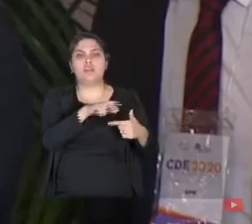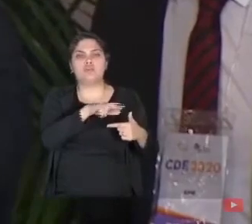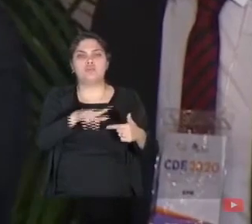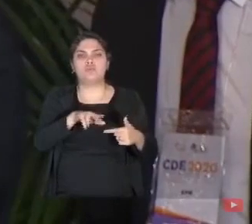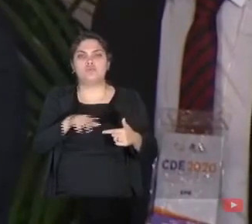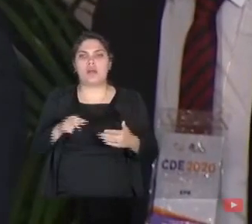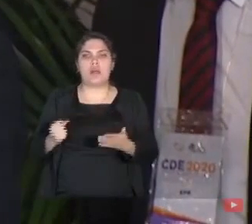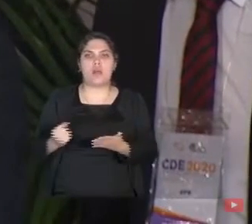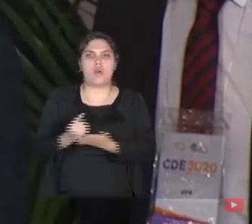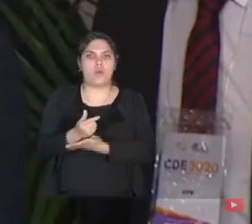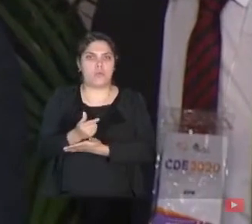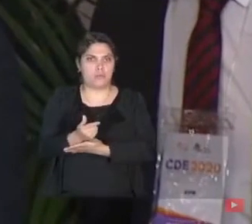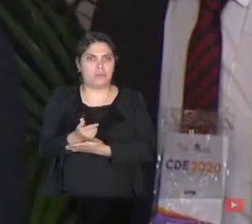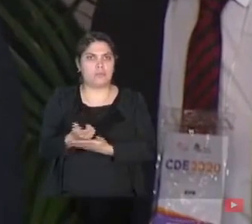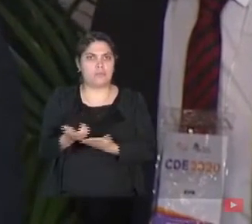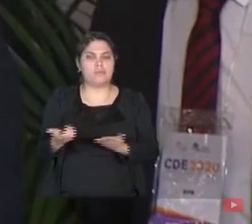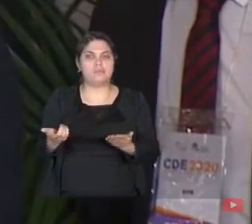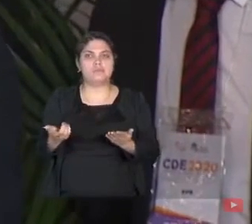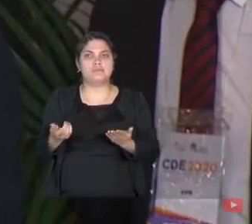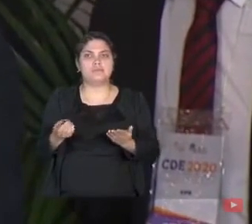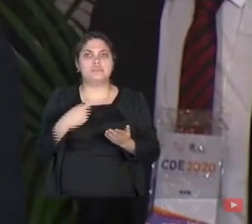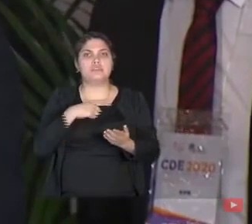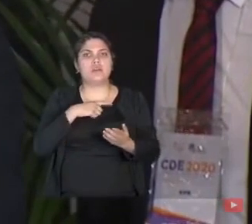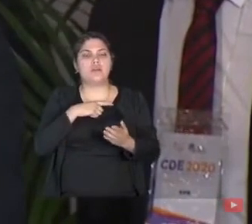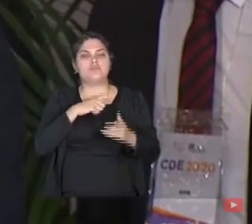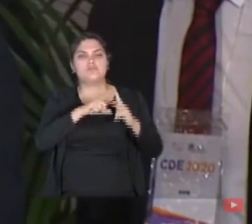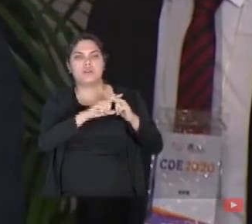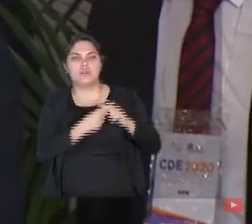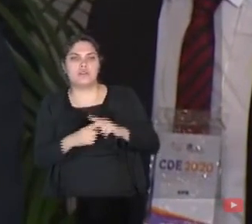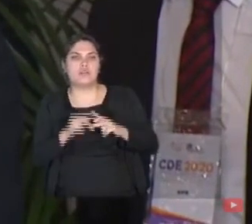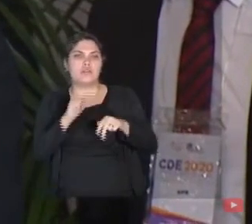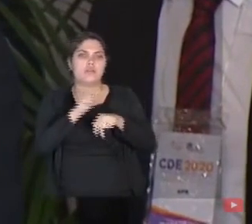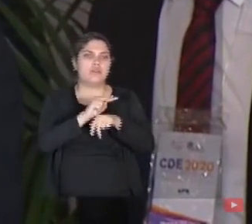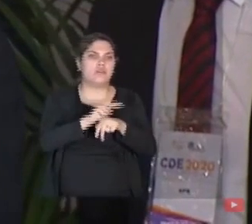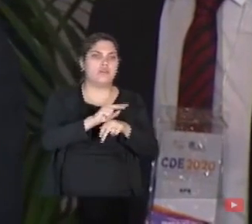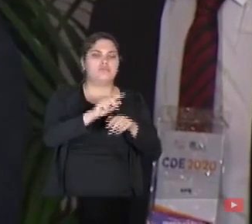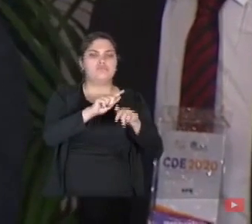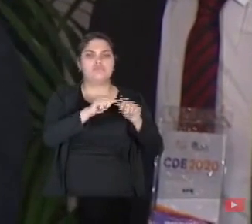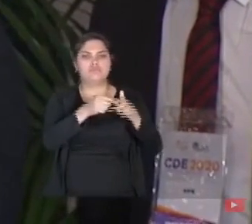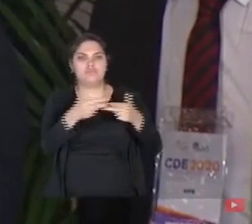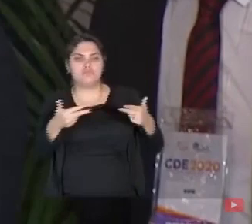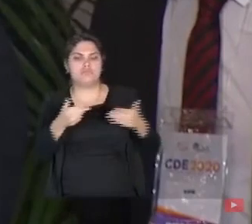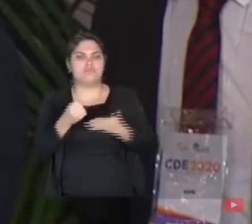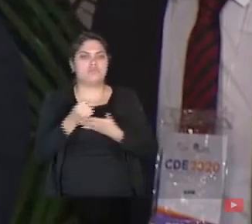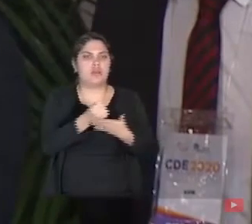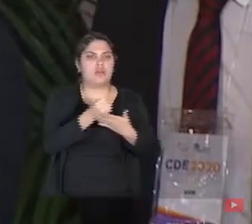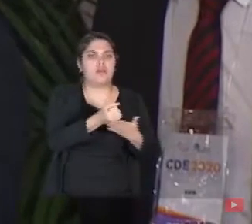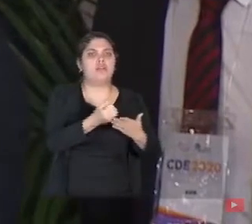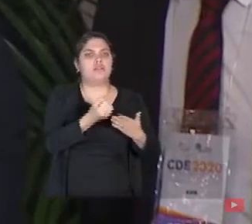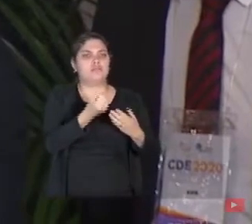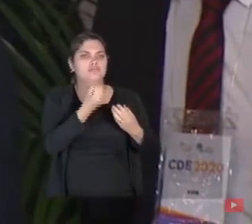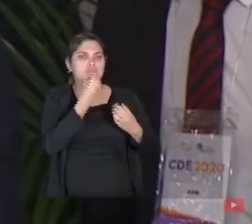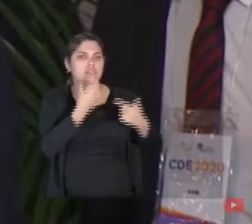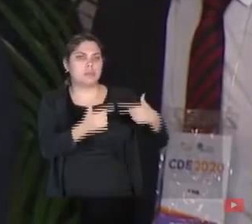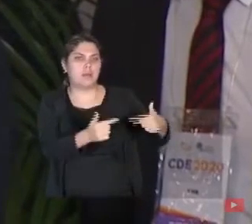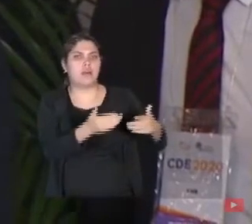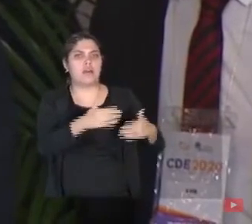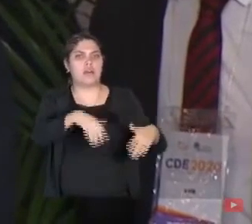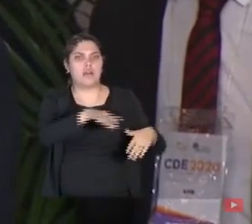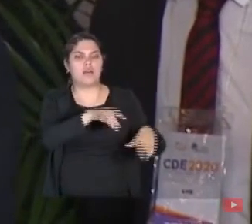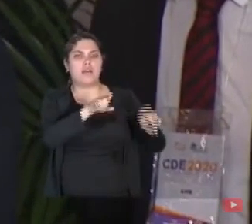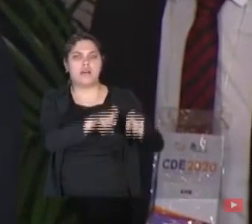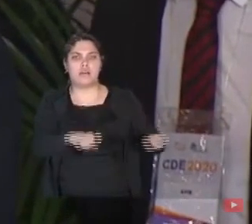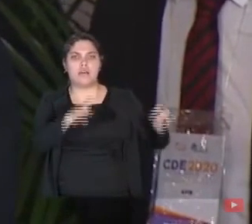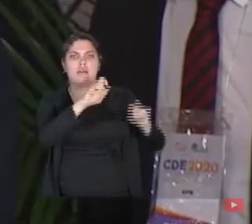uma aquisição, portanto, a manutenção, a conservação, o suporte, o bom funcionamento